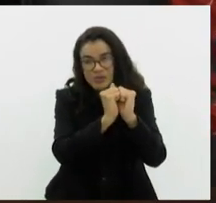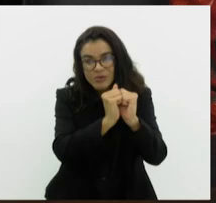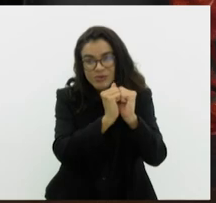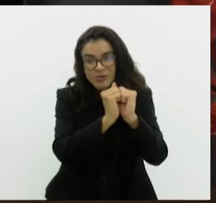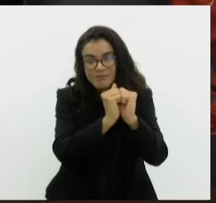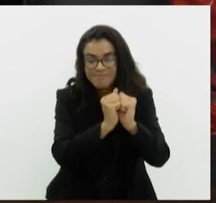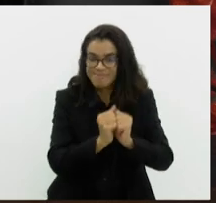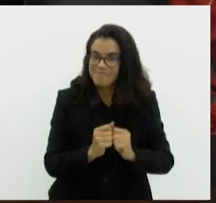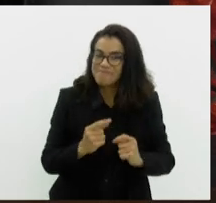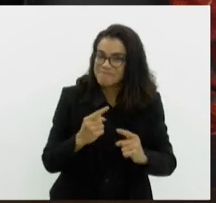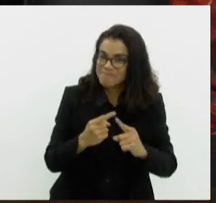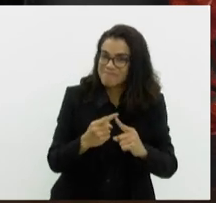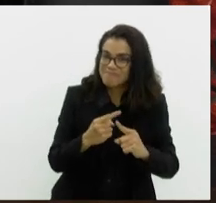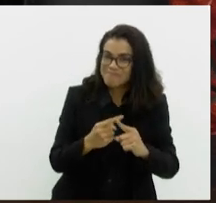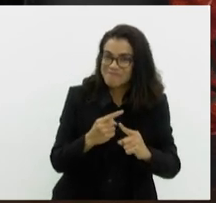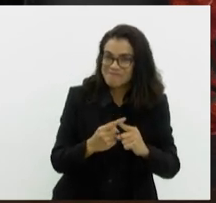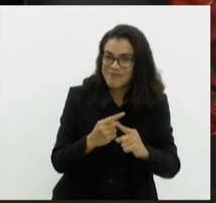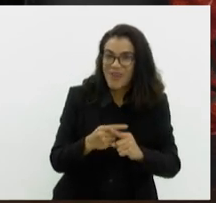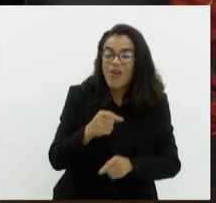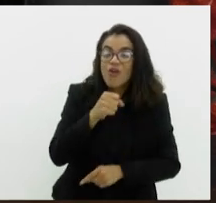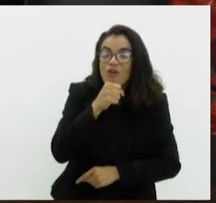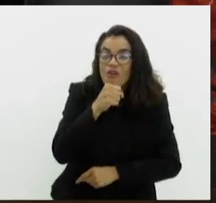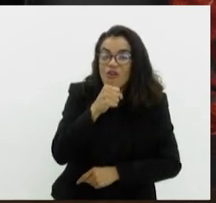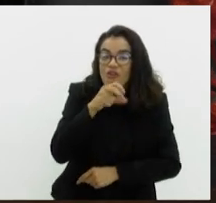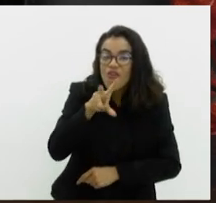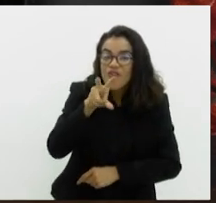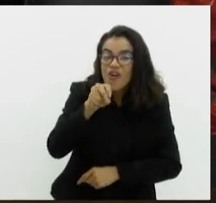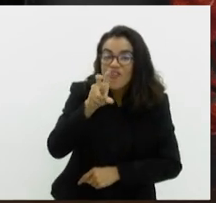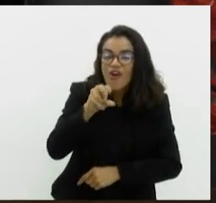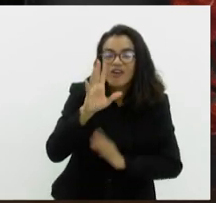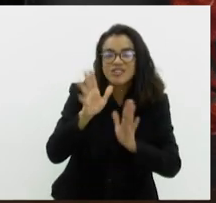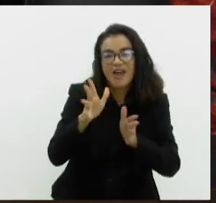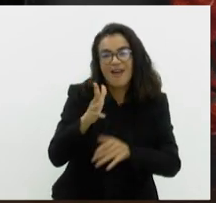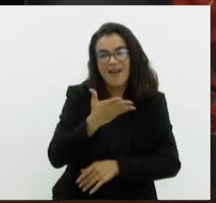porque os nossos avós já eram amigos.